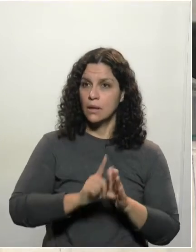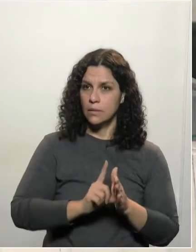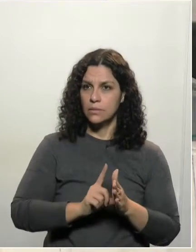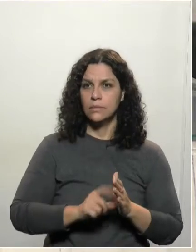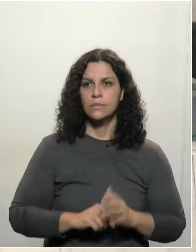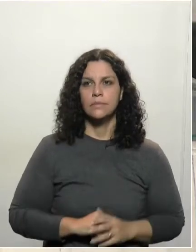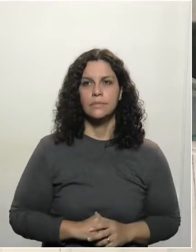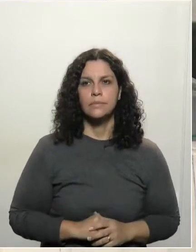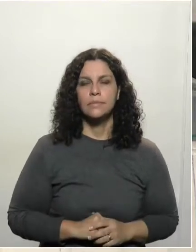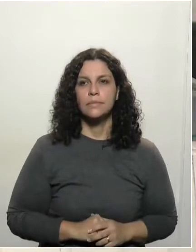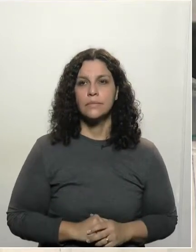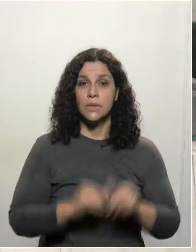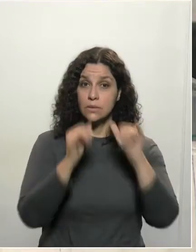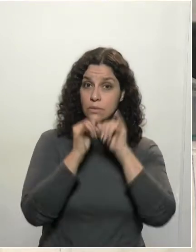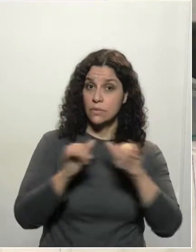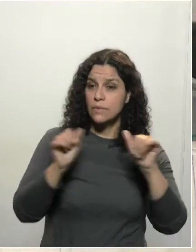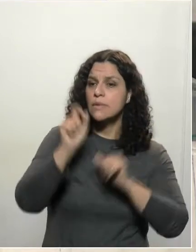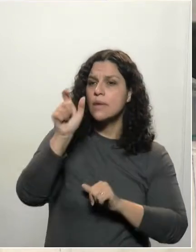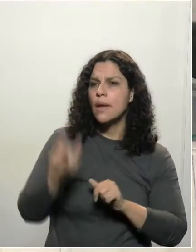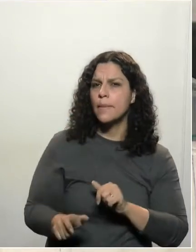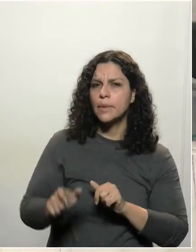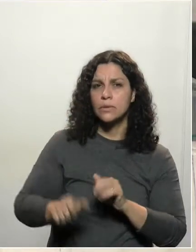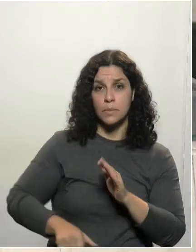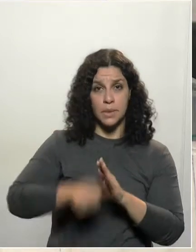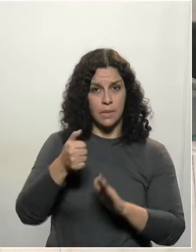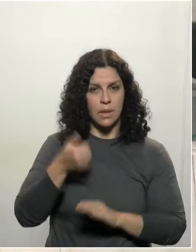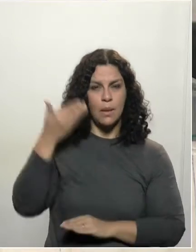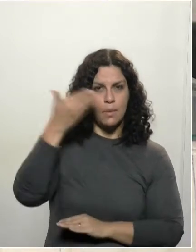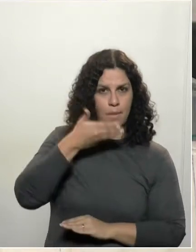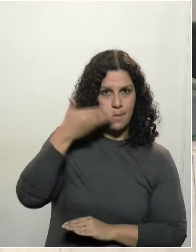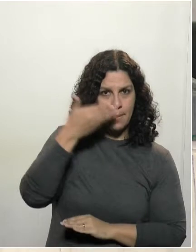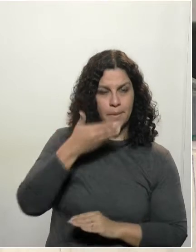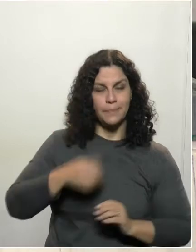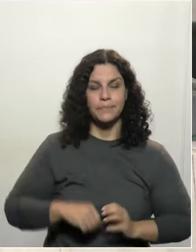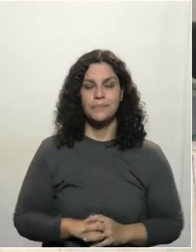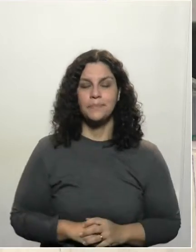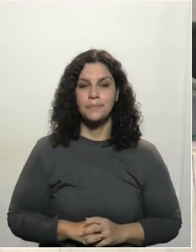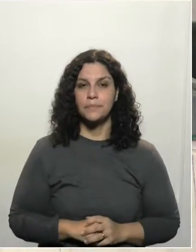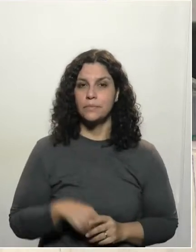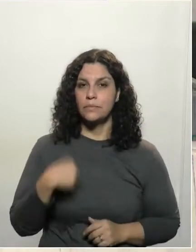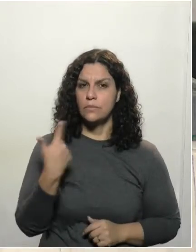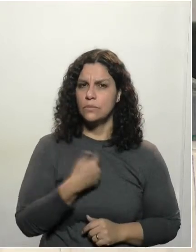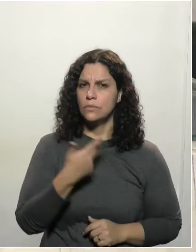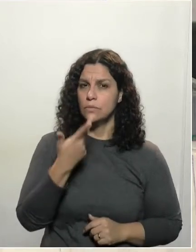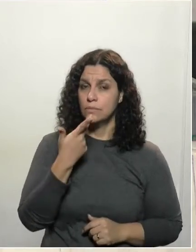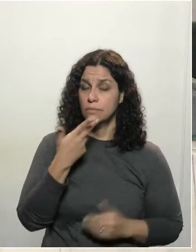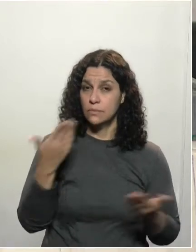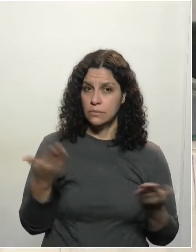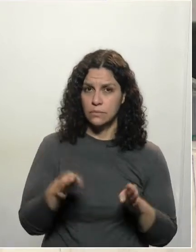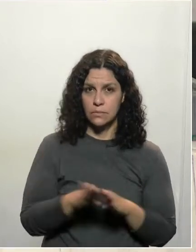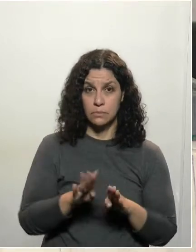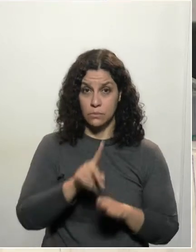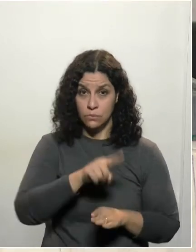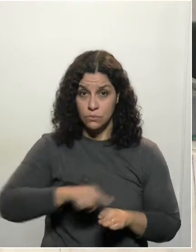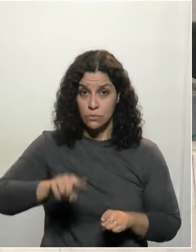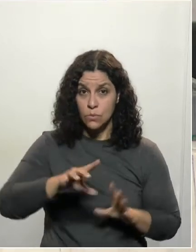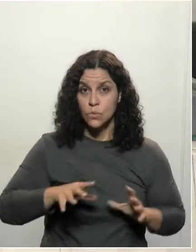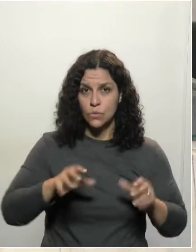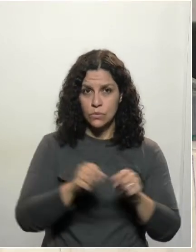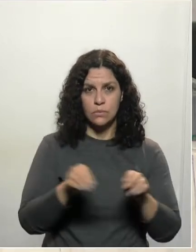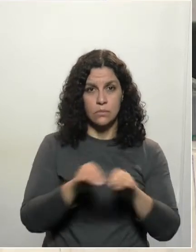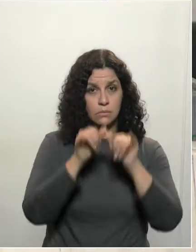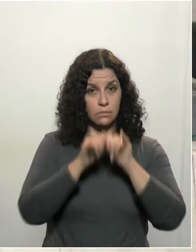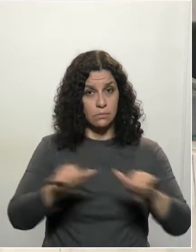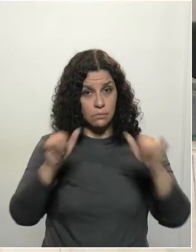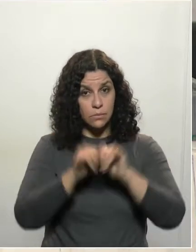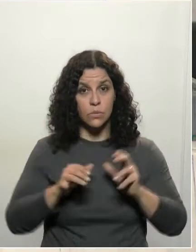antes de anunciarmos a primeira oradora, vamos tornar já de conhecimento público de todos